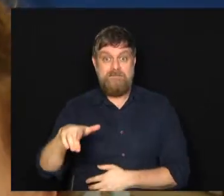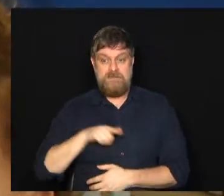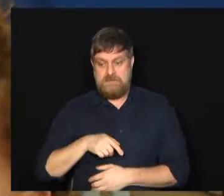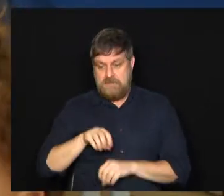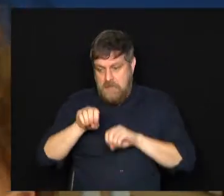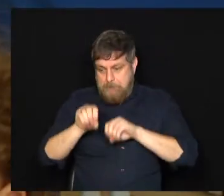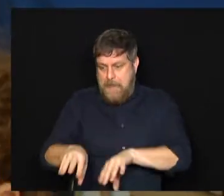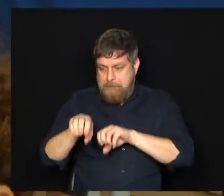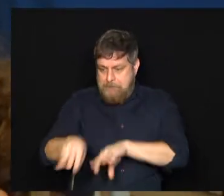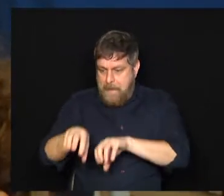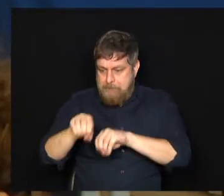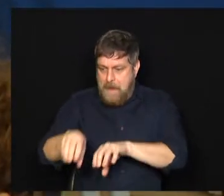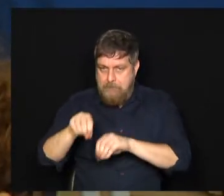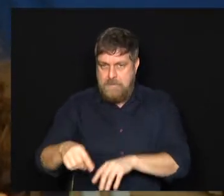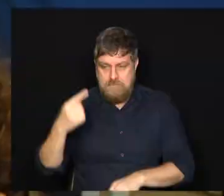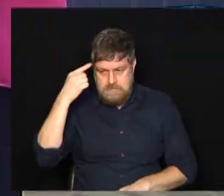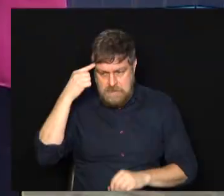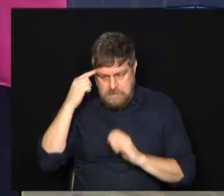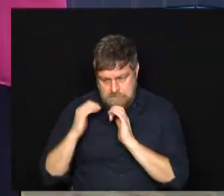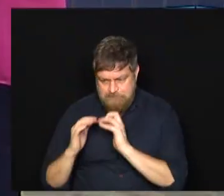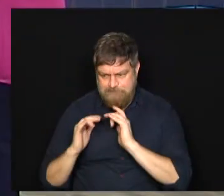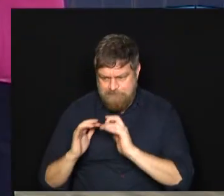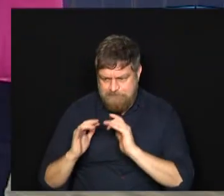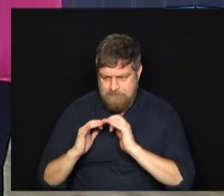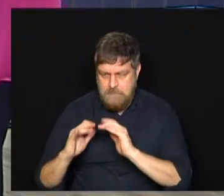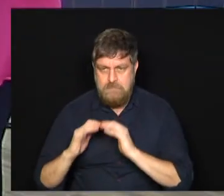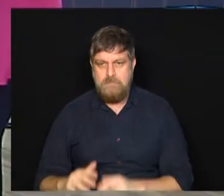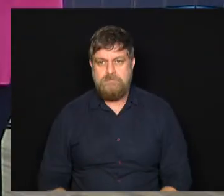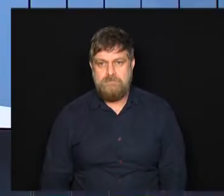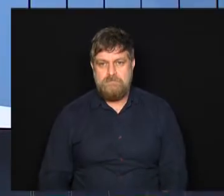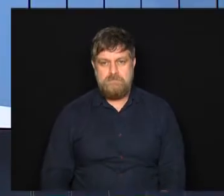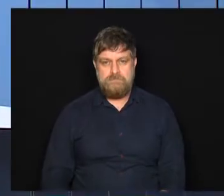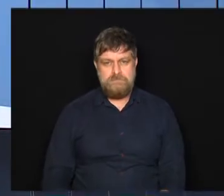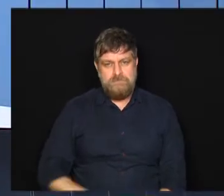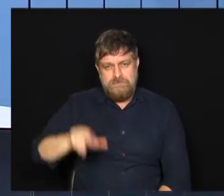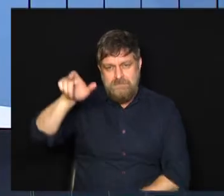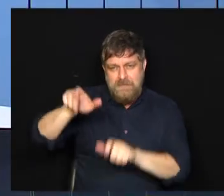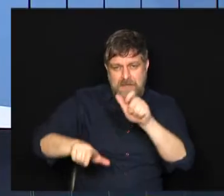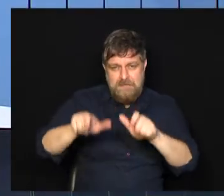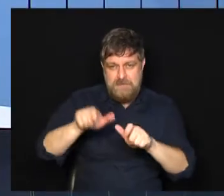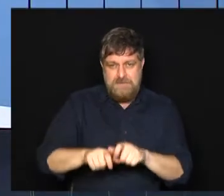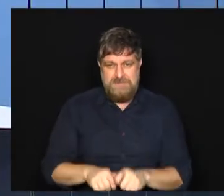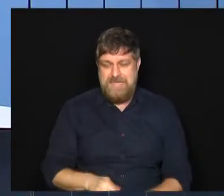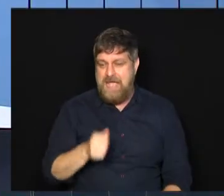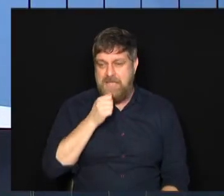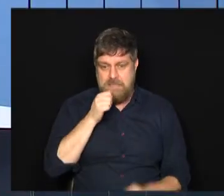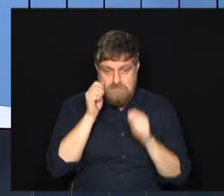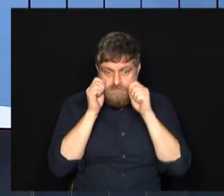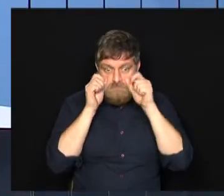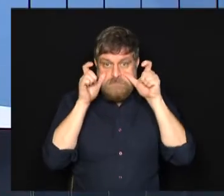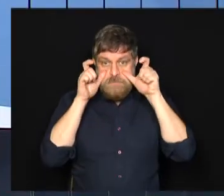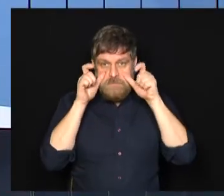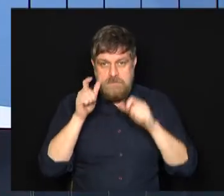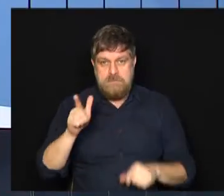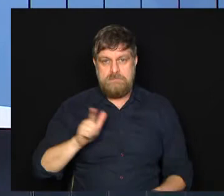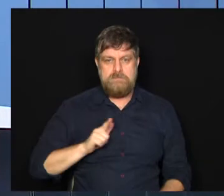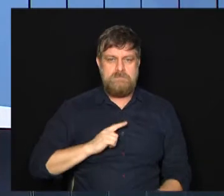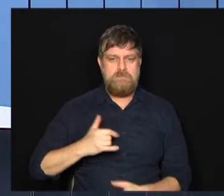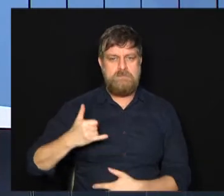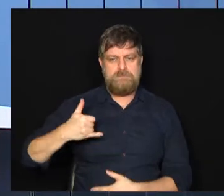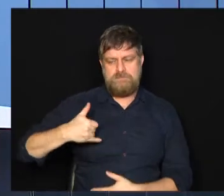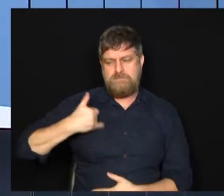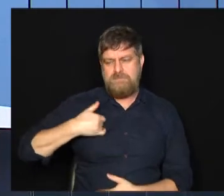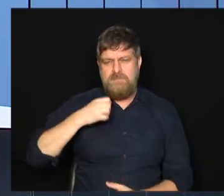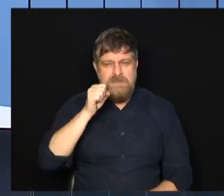na pré-escola. Assim, doutor, muitas pessoas que ainda não se atentaram a isso, chega na idade, né,